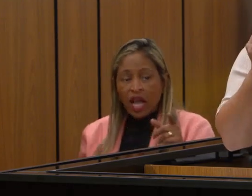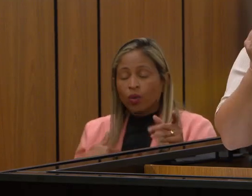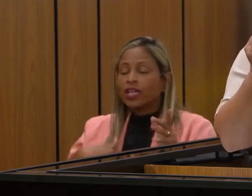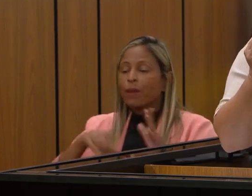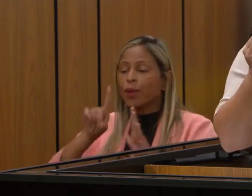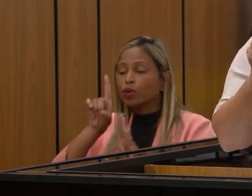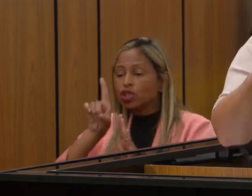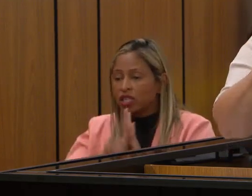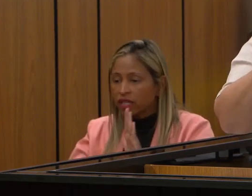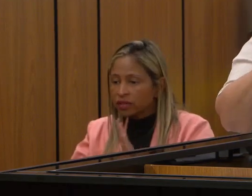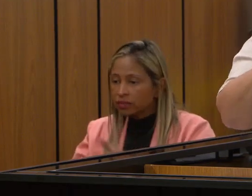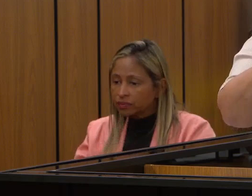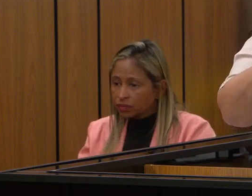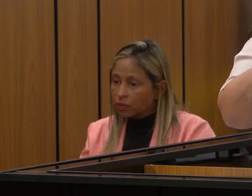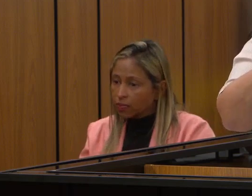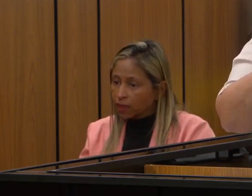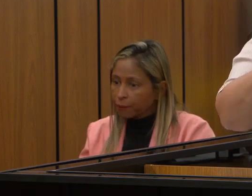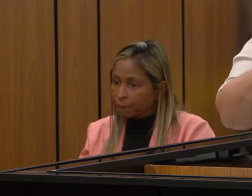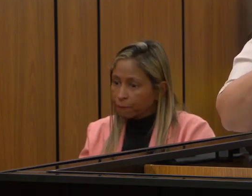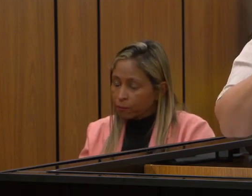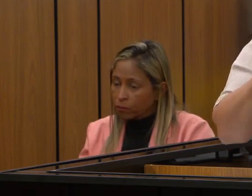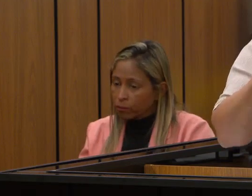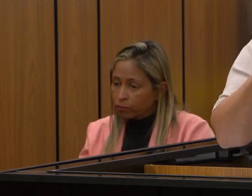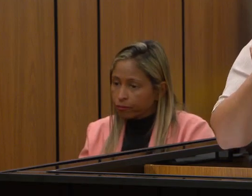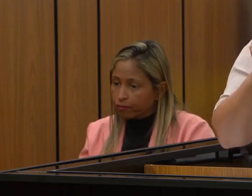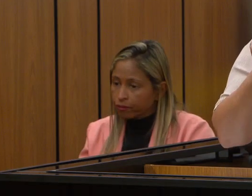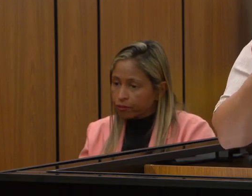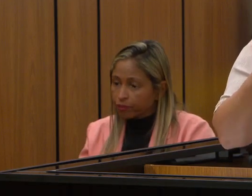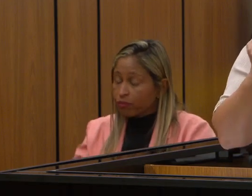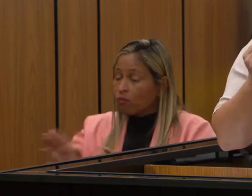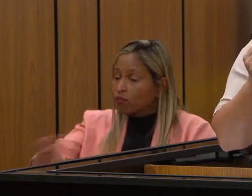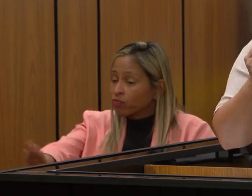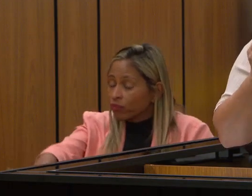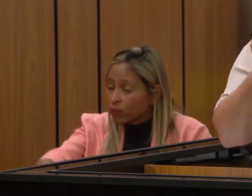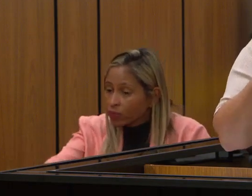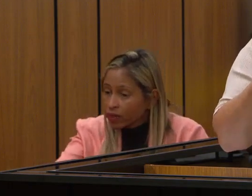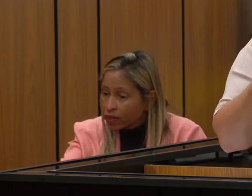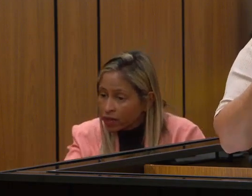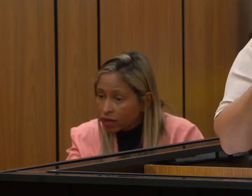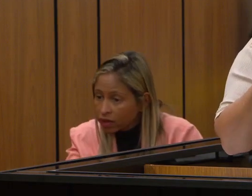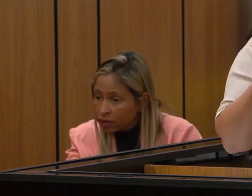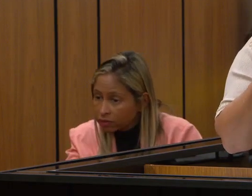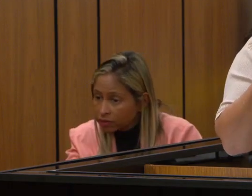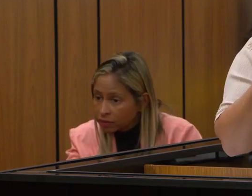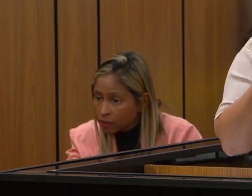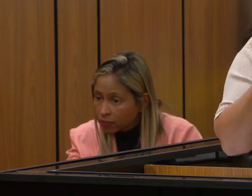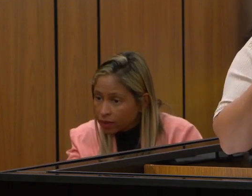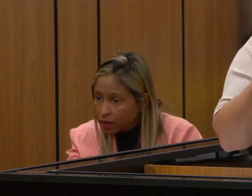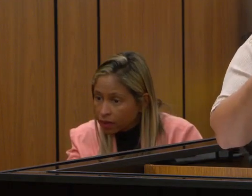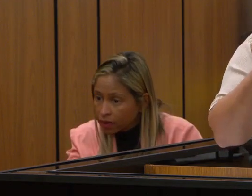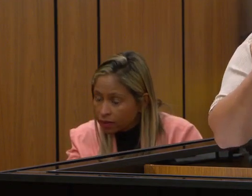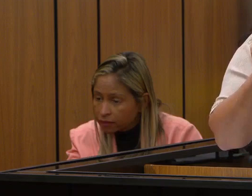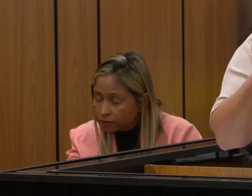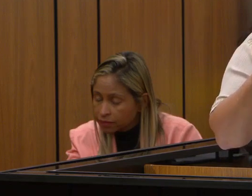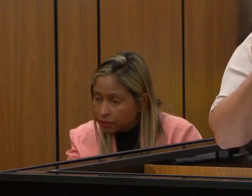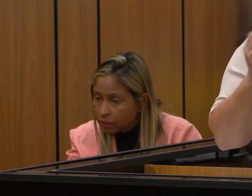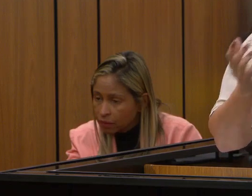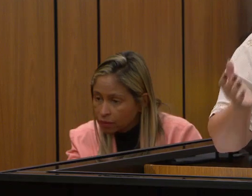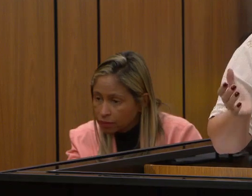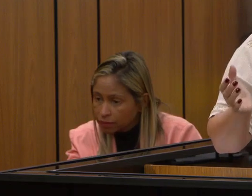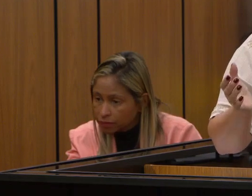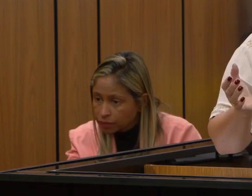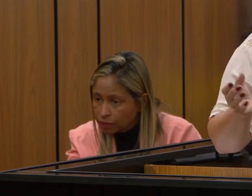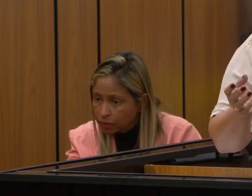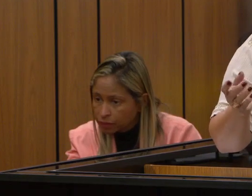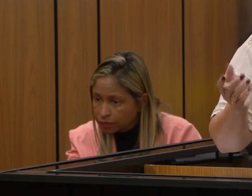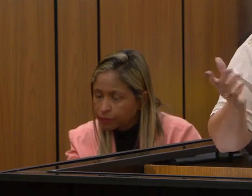direitos eu vim hoje né eu fui indicada pela pela carta pela minha irmã Palmira e eu